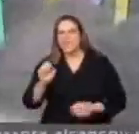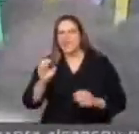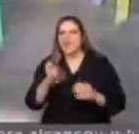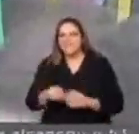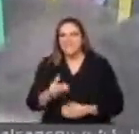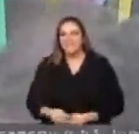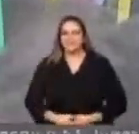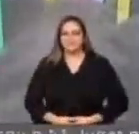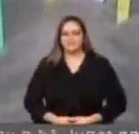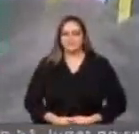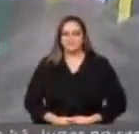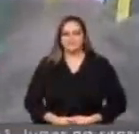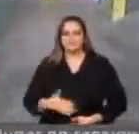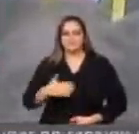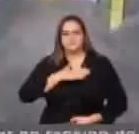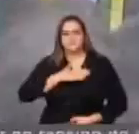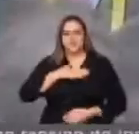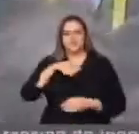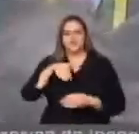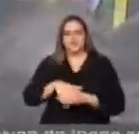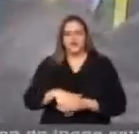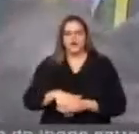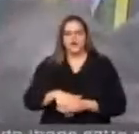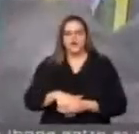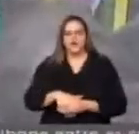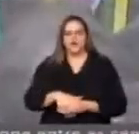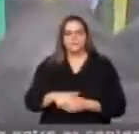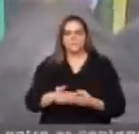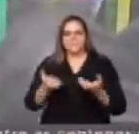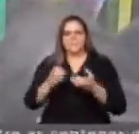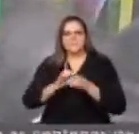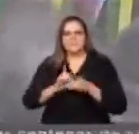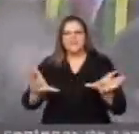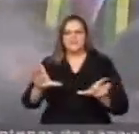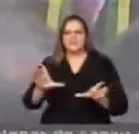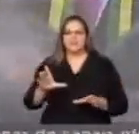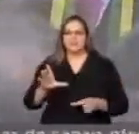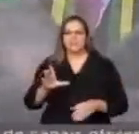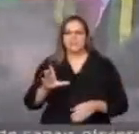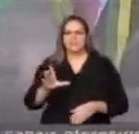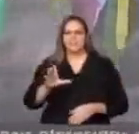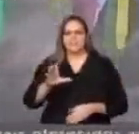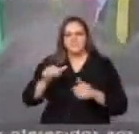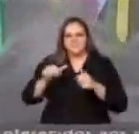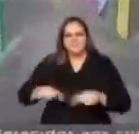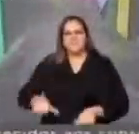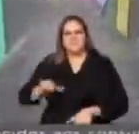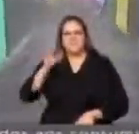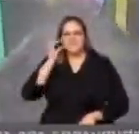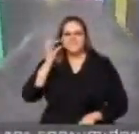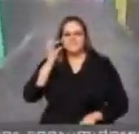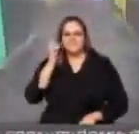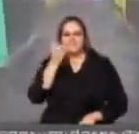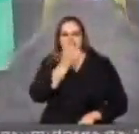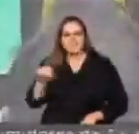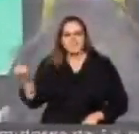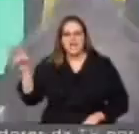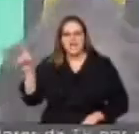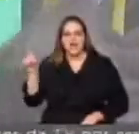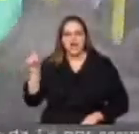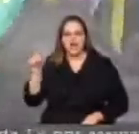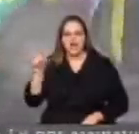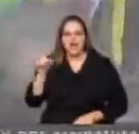Deputado? Como vota, deputado? Meu voto! Como vota, deputado? Pela democracia! Como vota? Fica, Dilma! Como vota? Não!